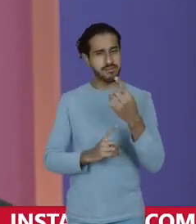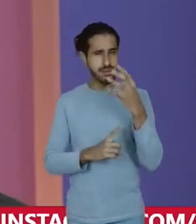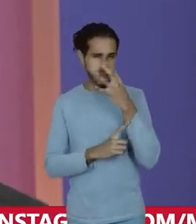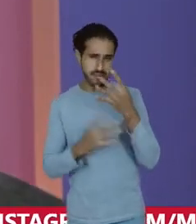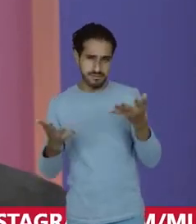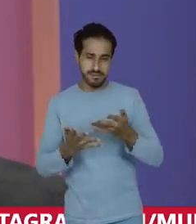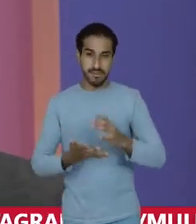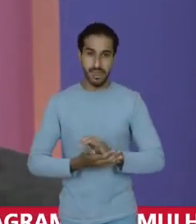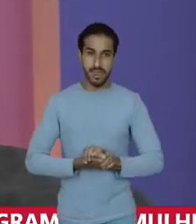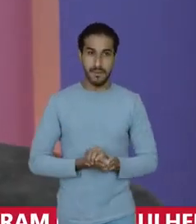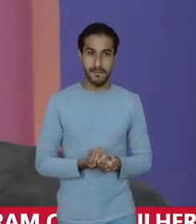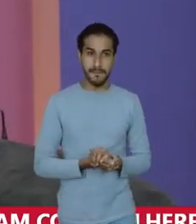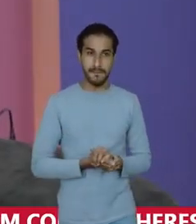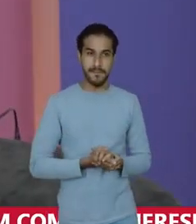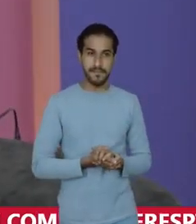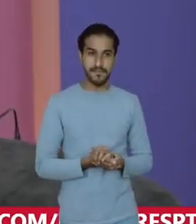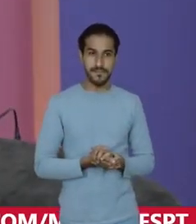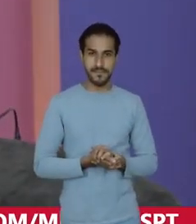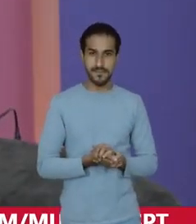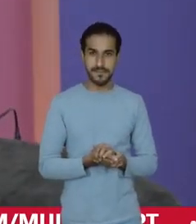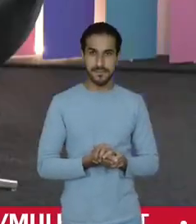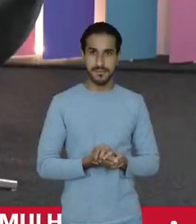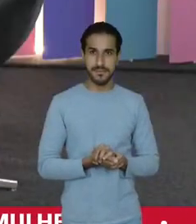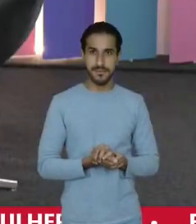conferir agora.